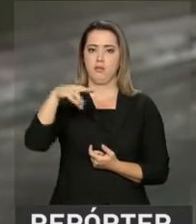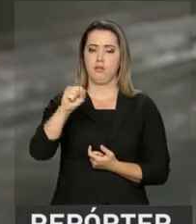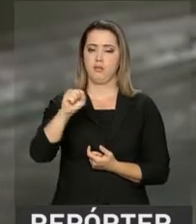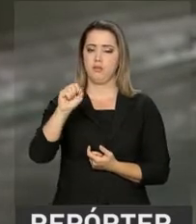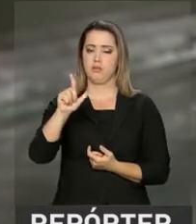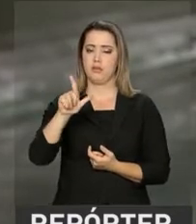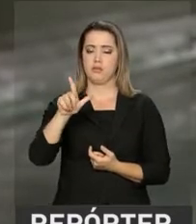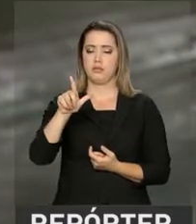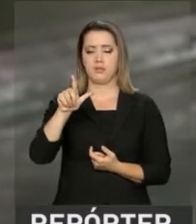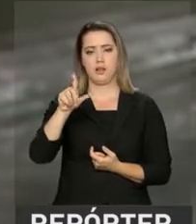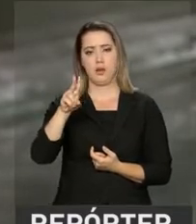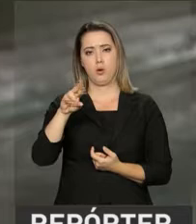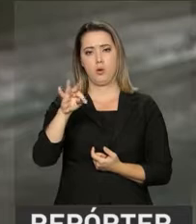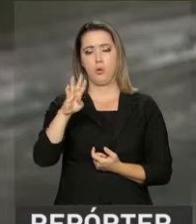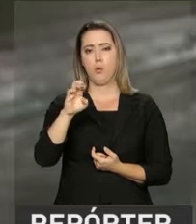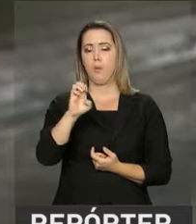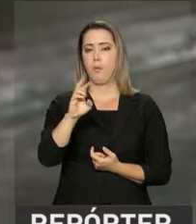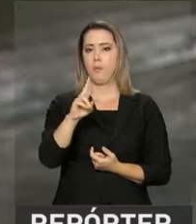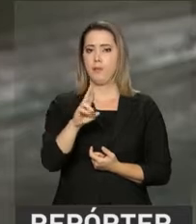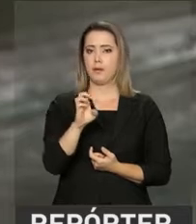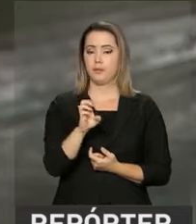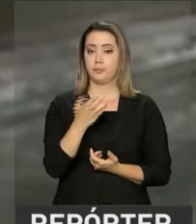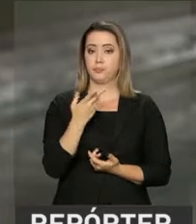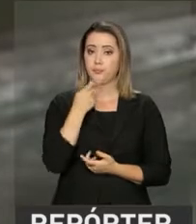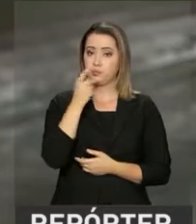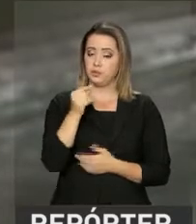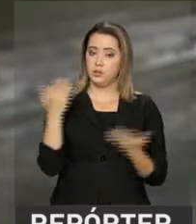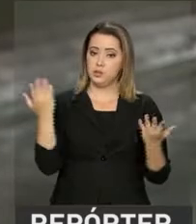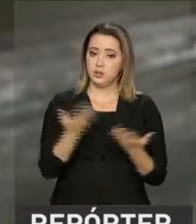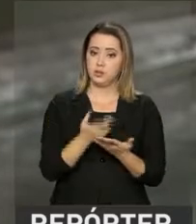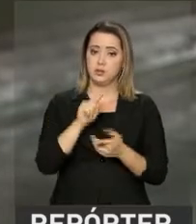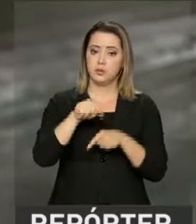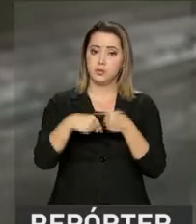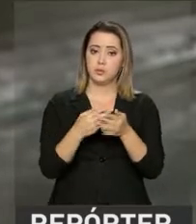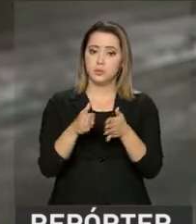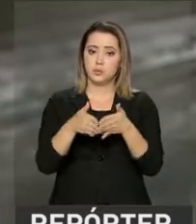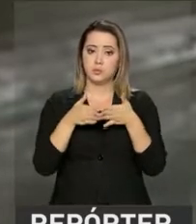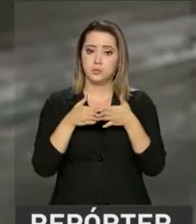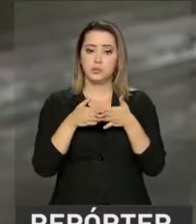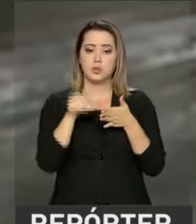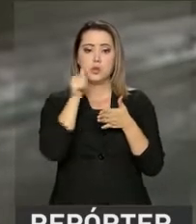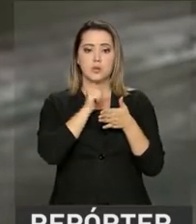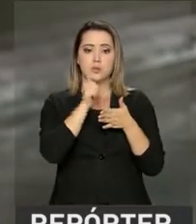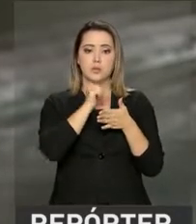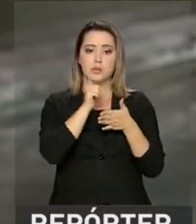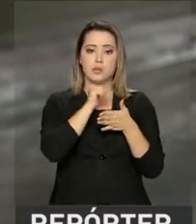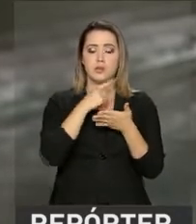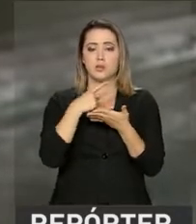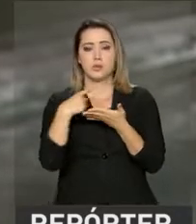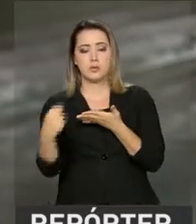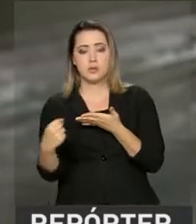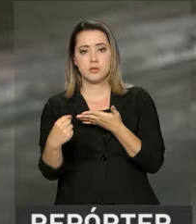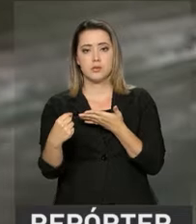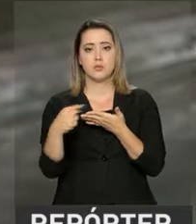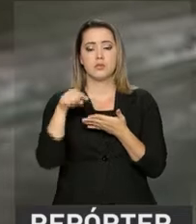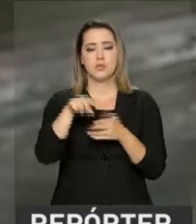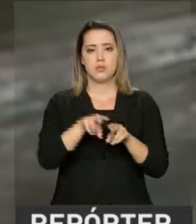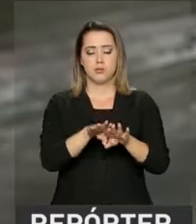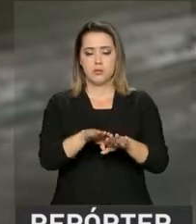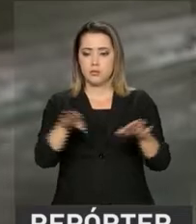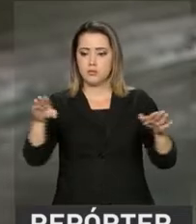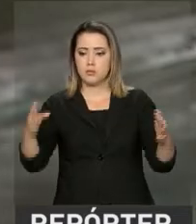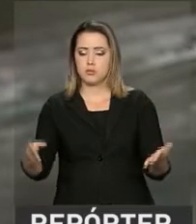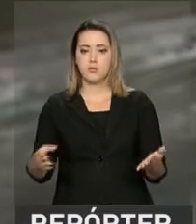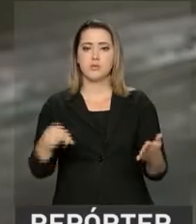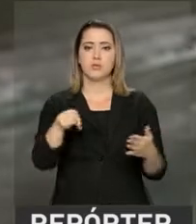gabinete e se dirigir ao plenário, disse que se a partir do apelo as senadoras não deixarem a mesa diretora